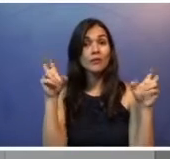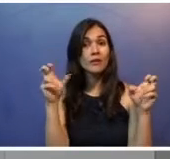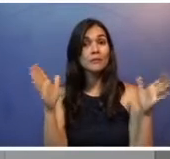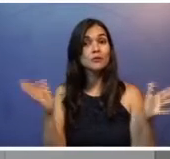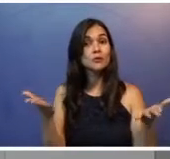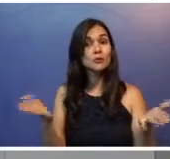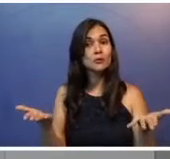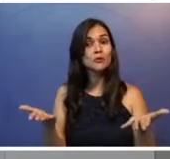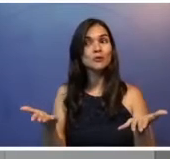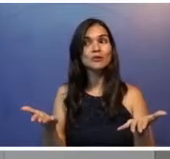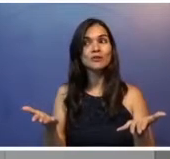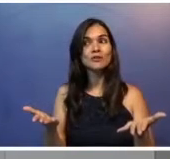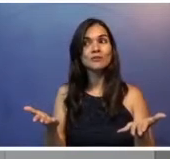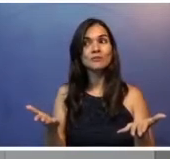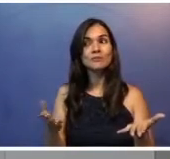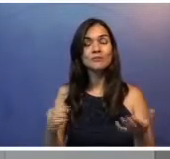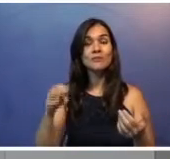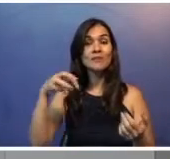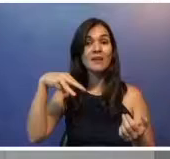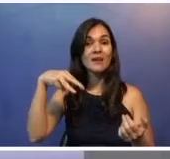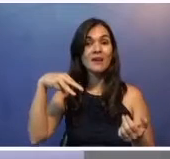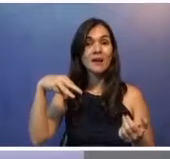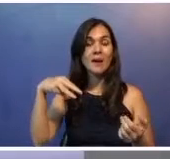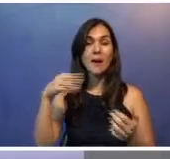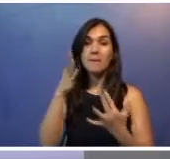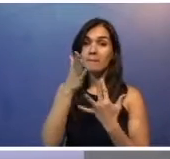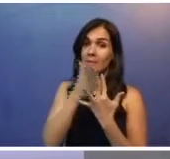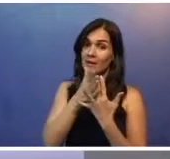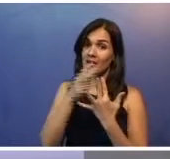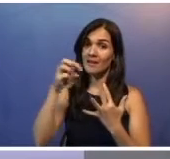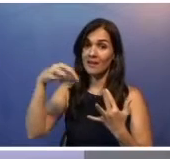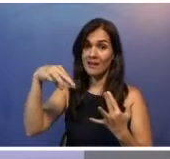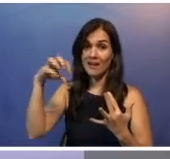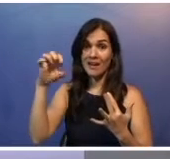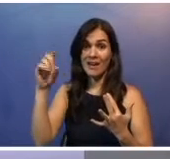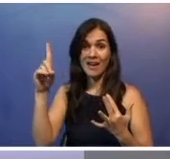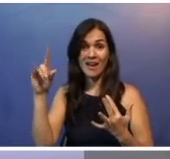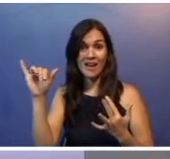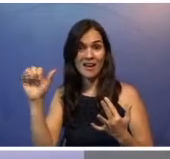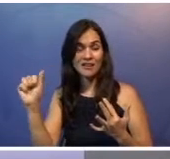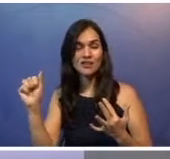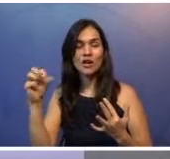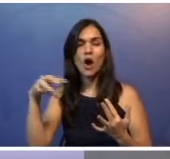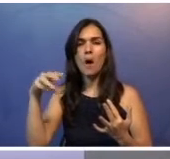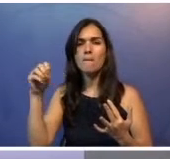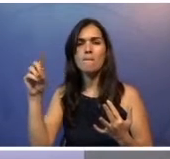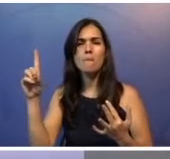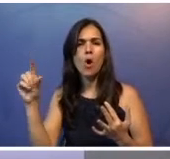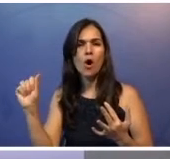hoje médio moda e mediana mas faz parte da tática